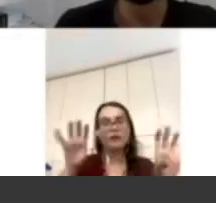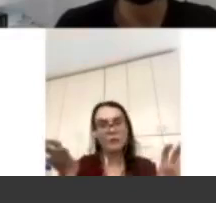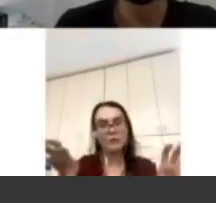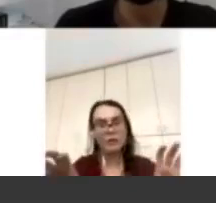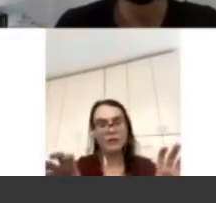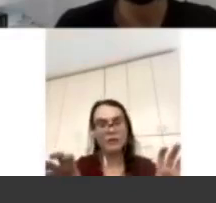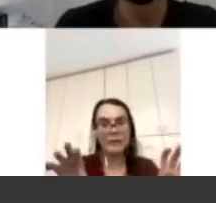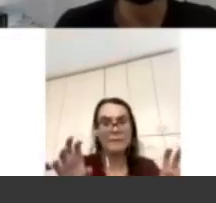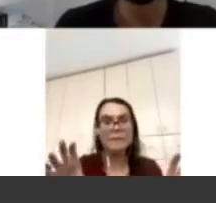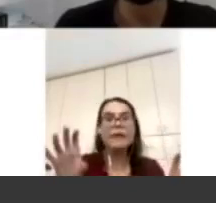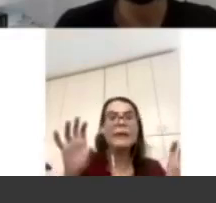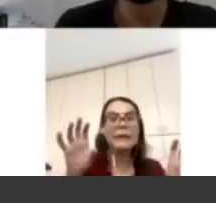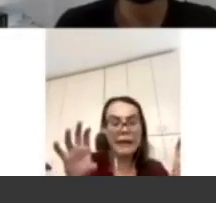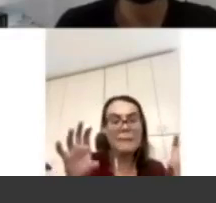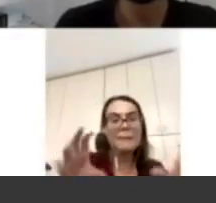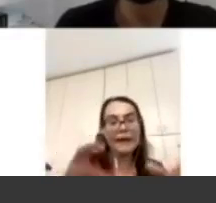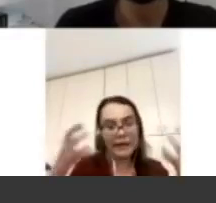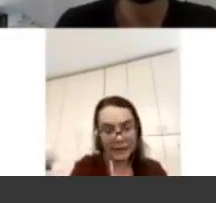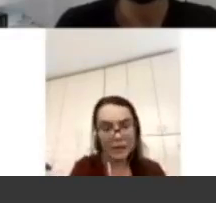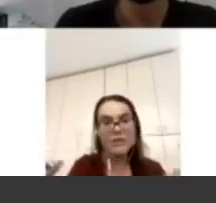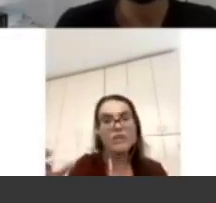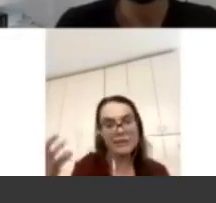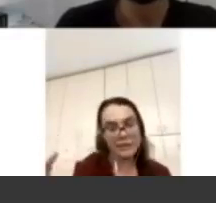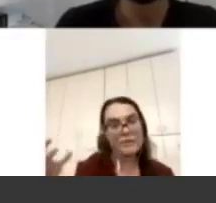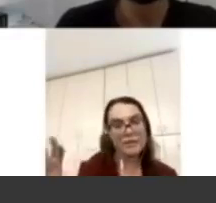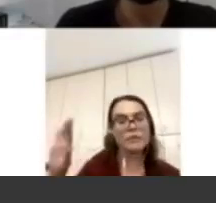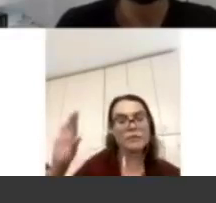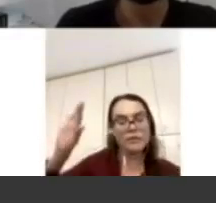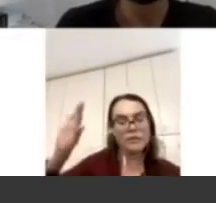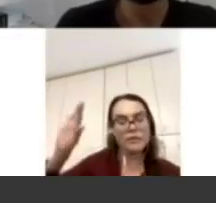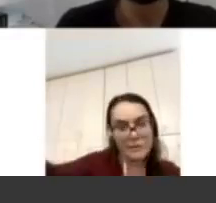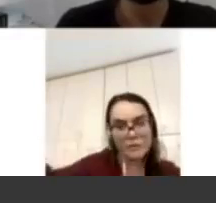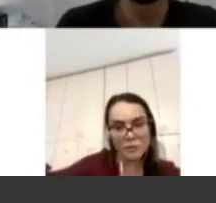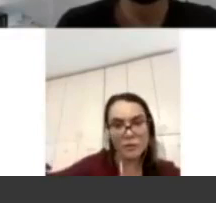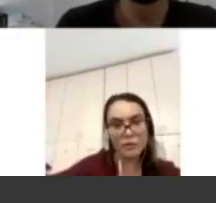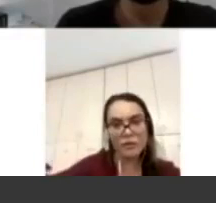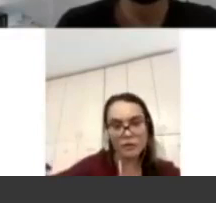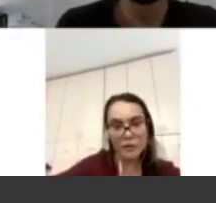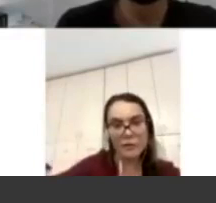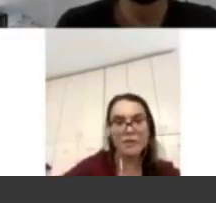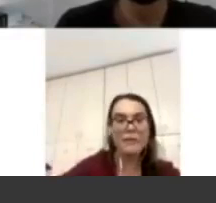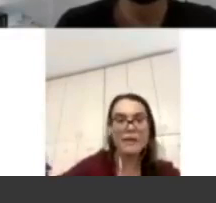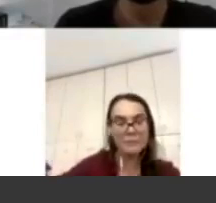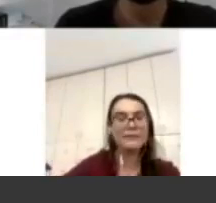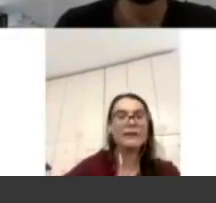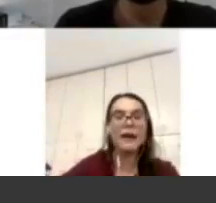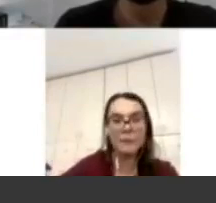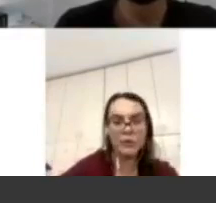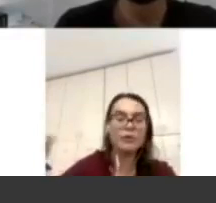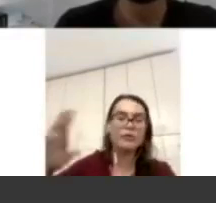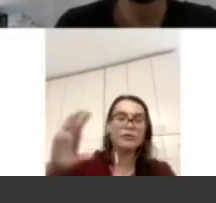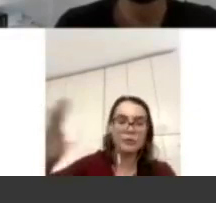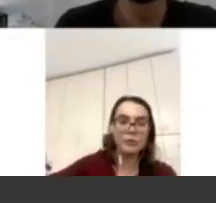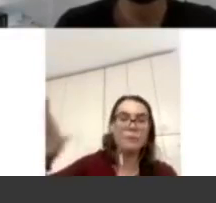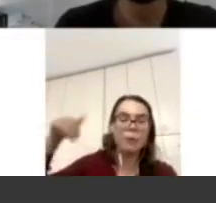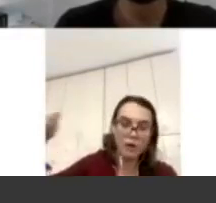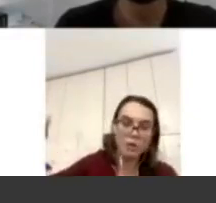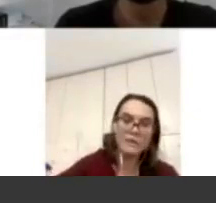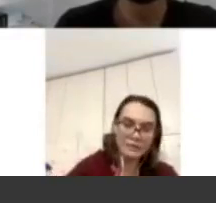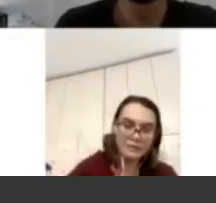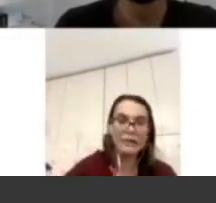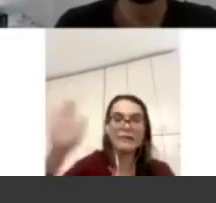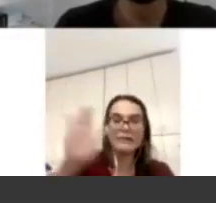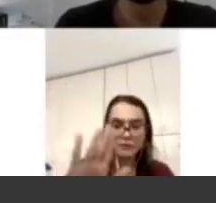que o enfermeiro pode fazer e, em paralelo, a gente vai ter, inclusive, os treinamentos dos protocolos de enfermagem para respaldar realmente o que o enfermeiro